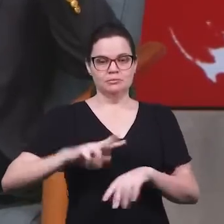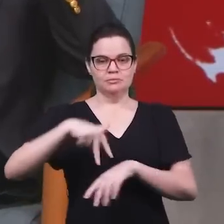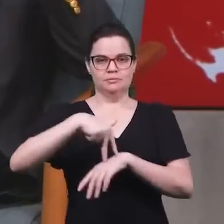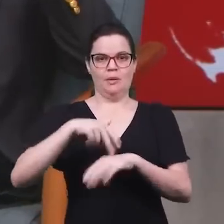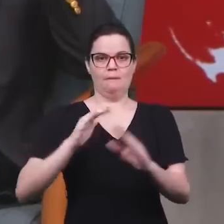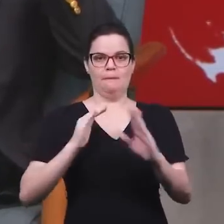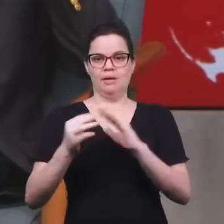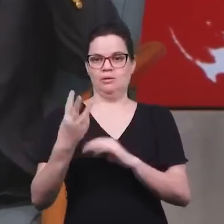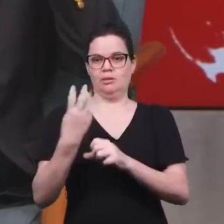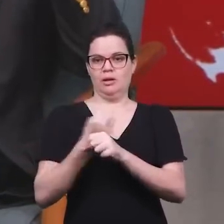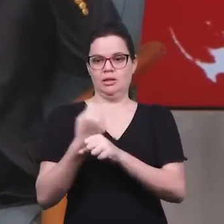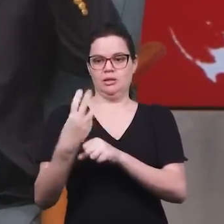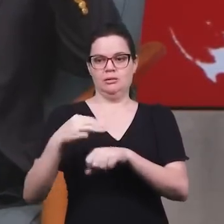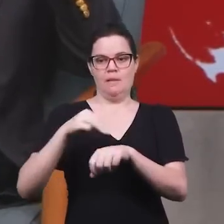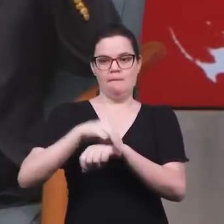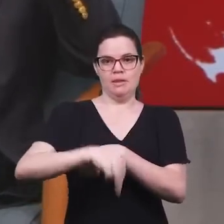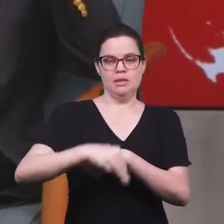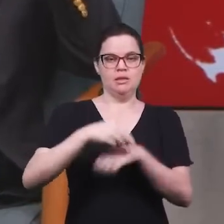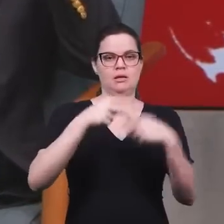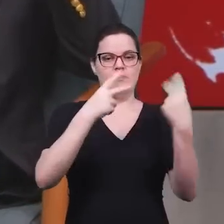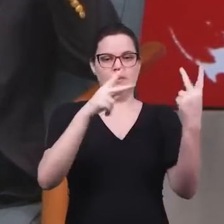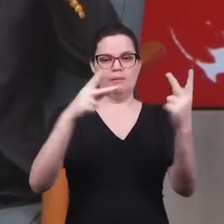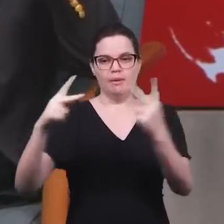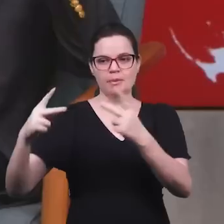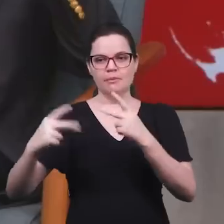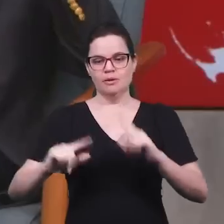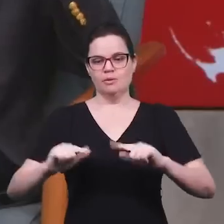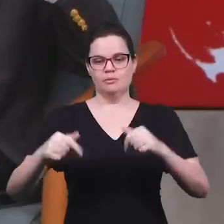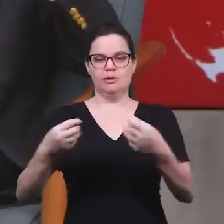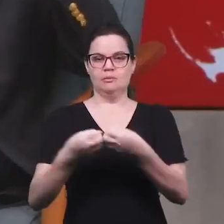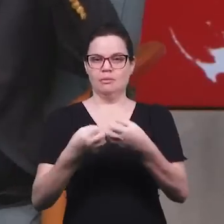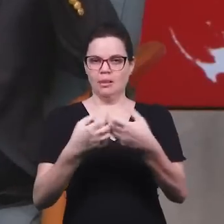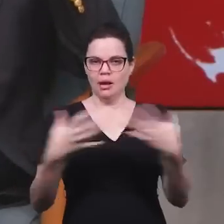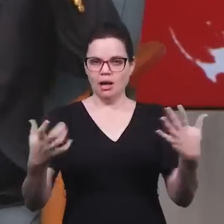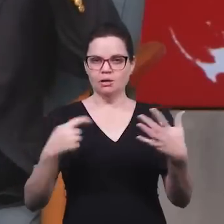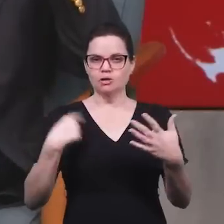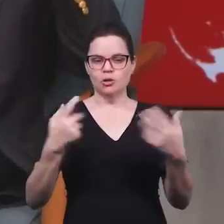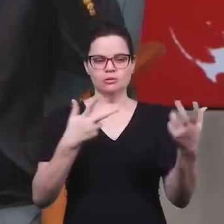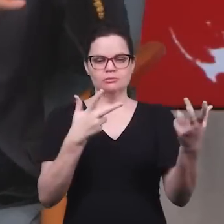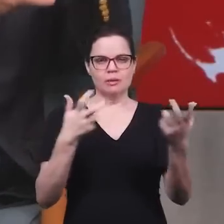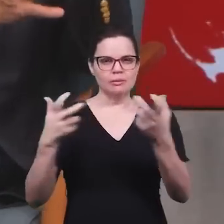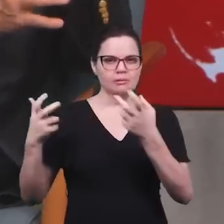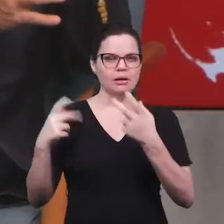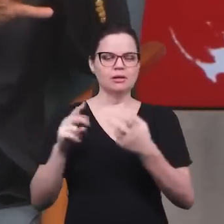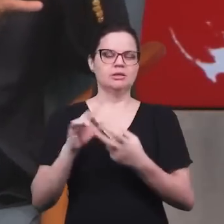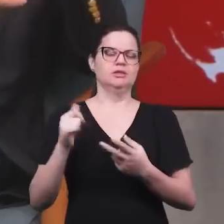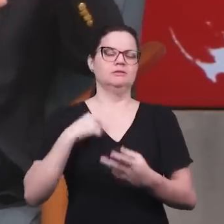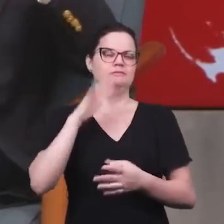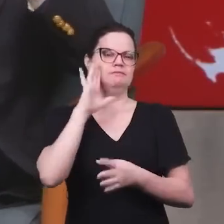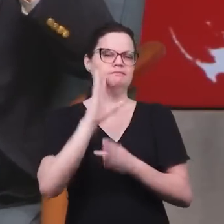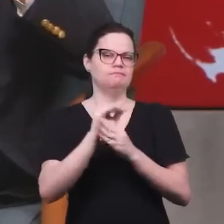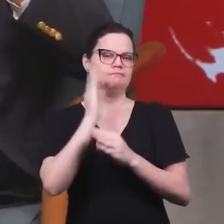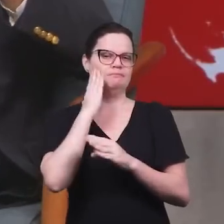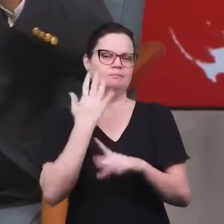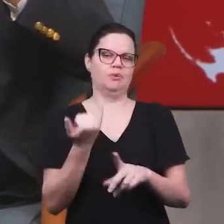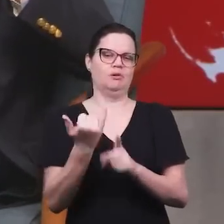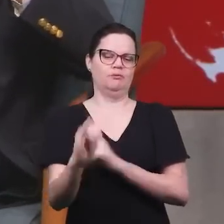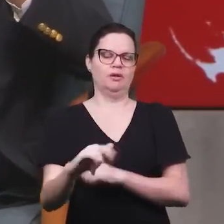ministério, nós vamos ver o sentido profético que ele tem, que esses milagres têm,